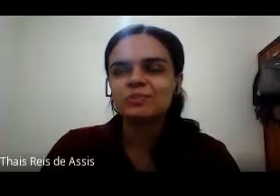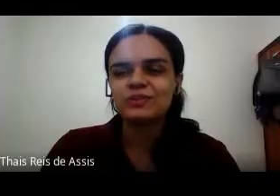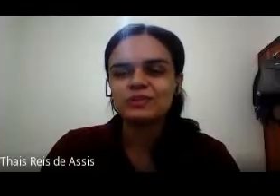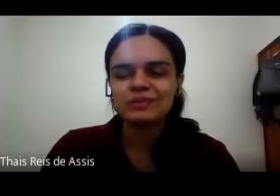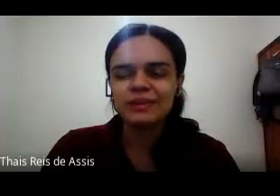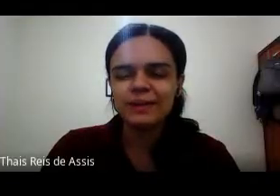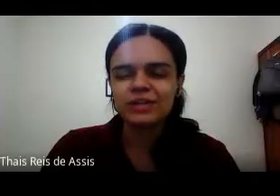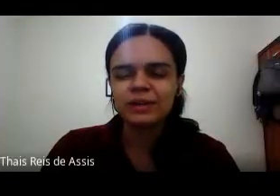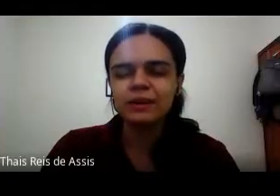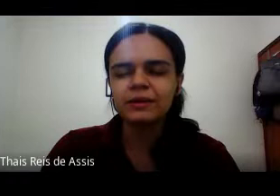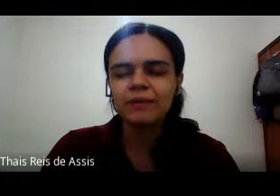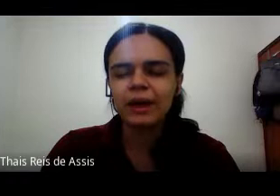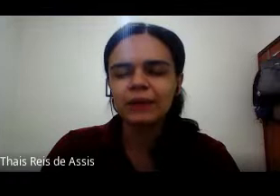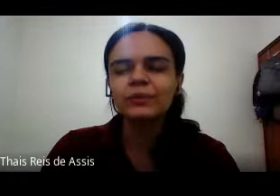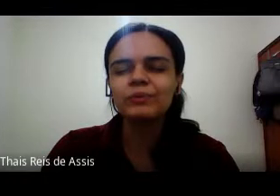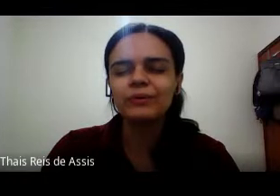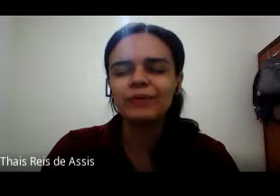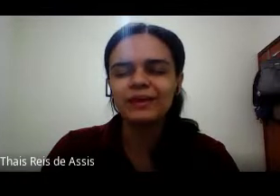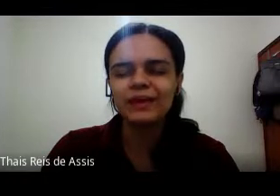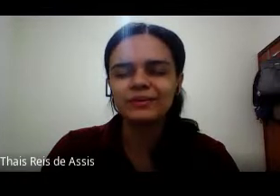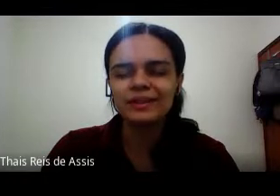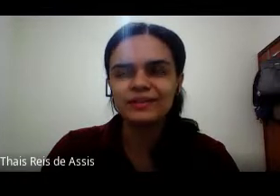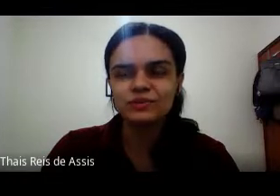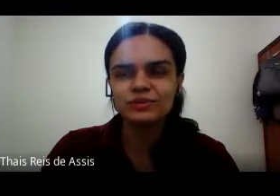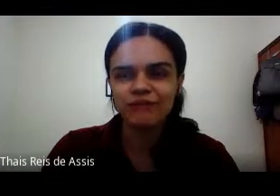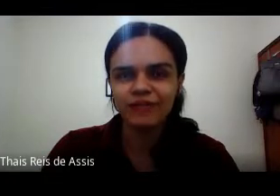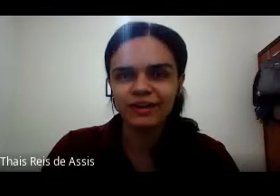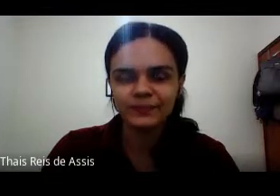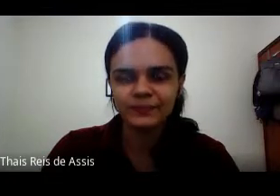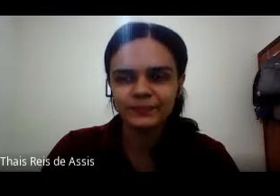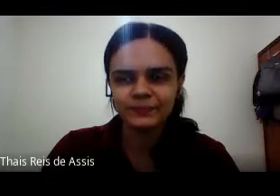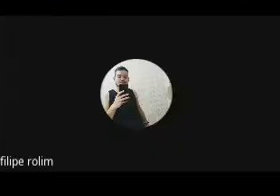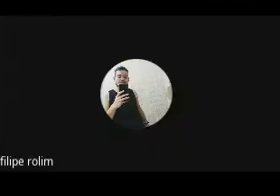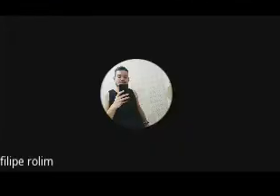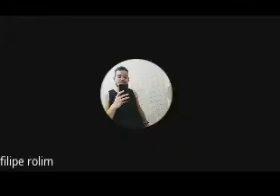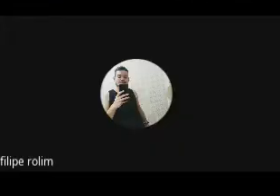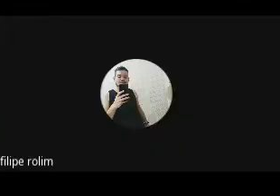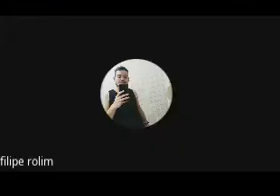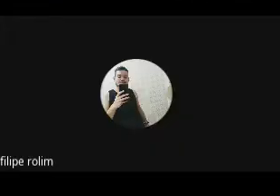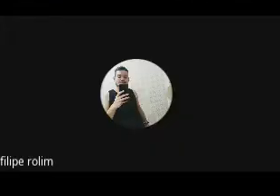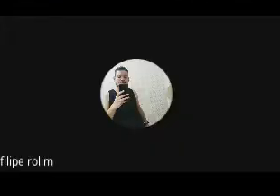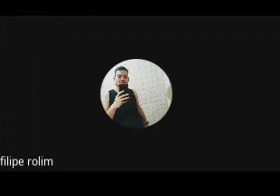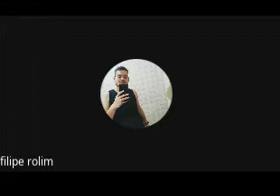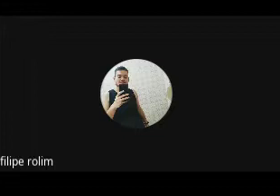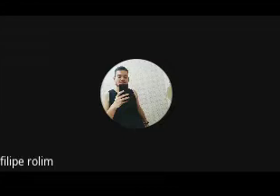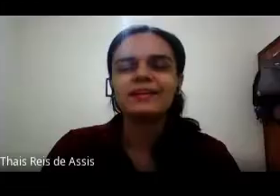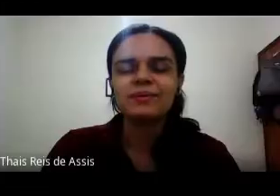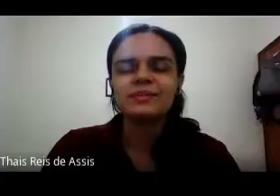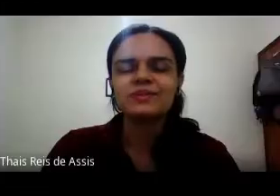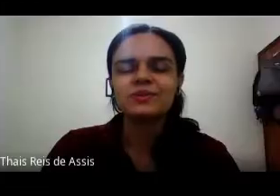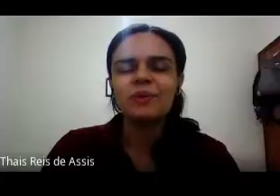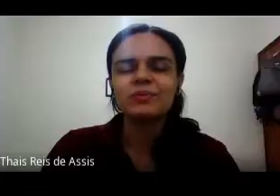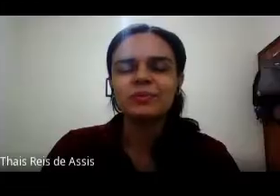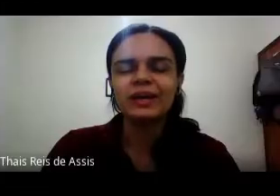quando o professor de matemática ele briga com o aluno porque o caderno dele estava sujo de café? Ah, eu lembro dessa parte. E que depois